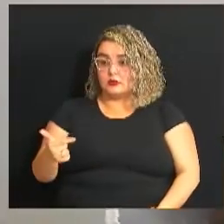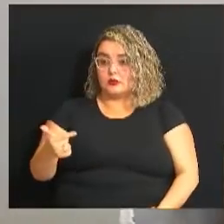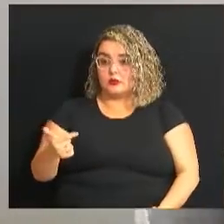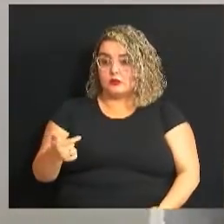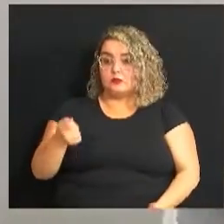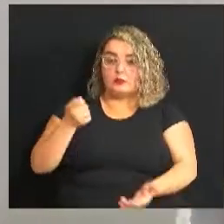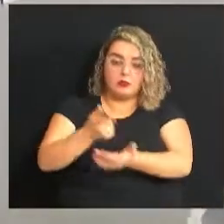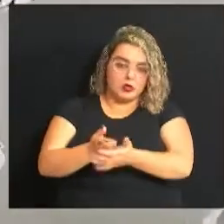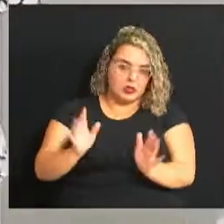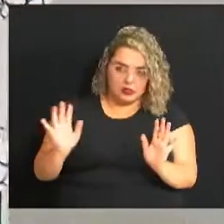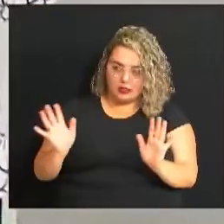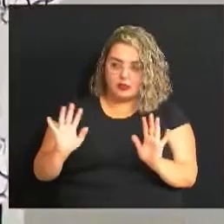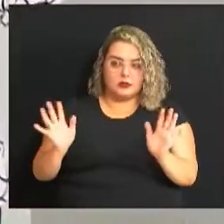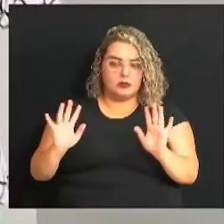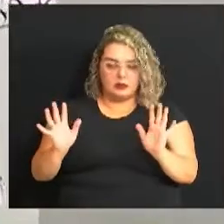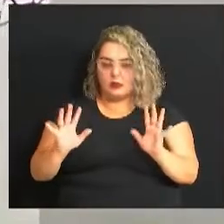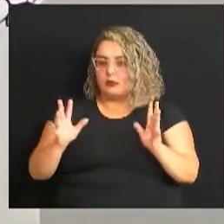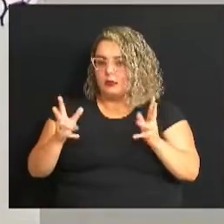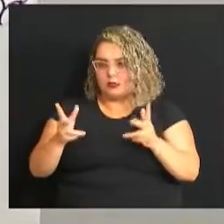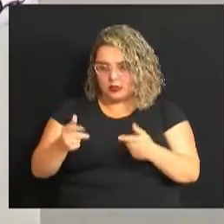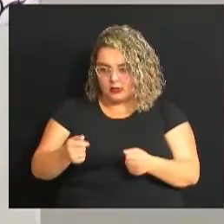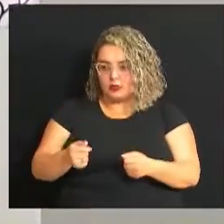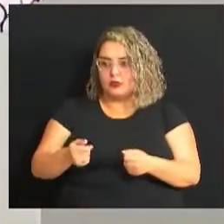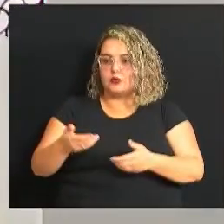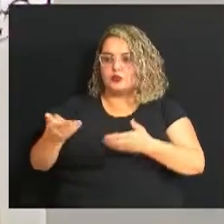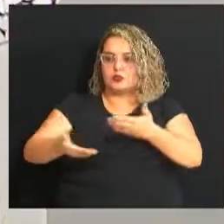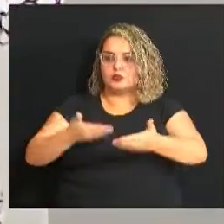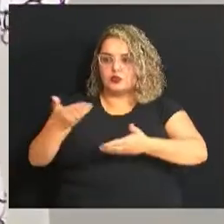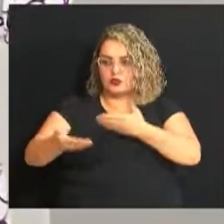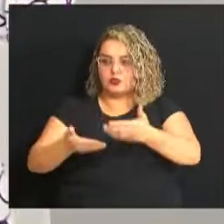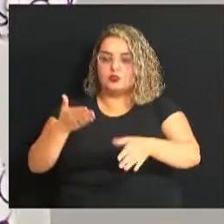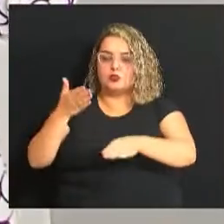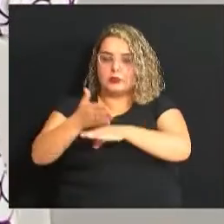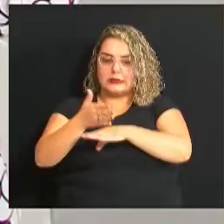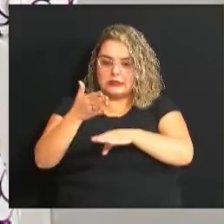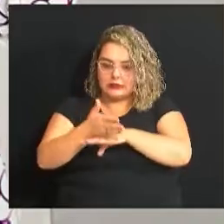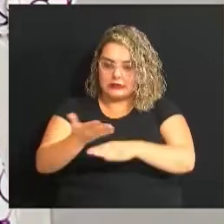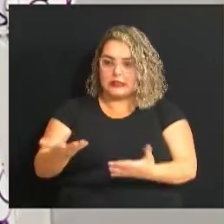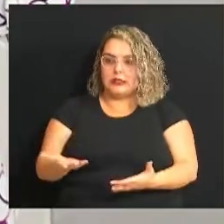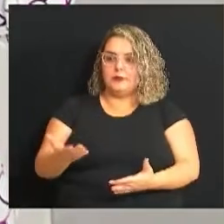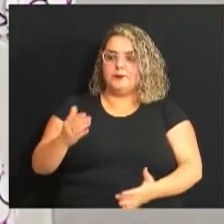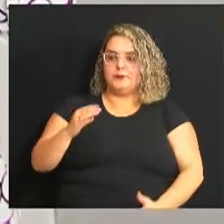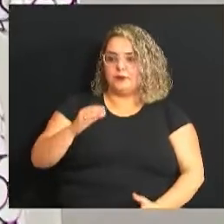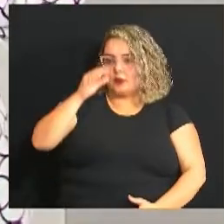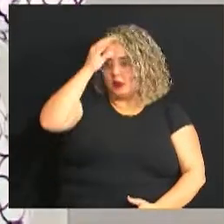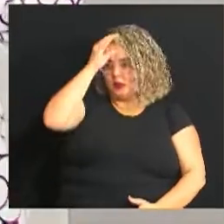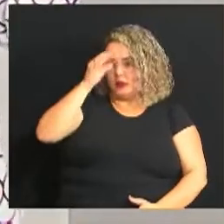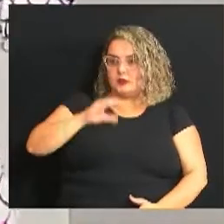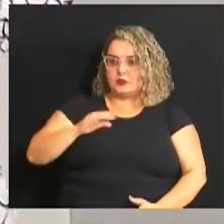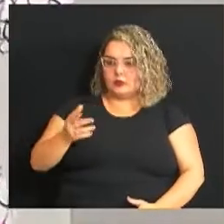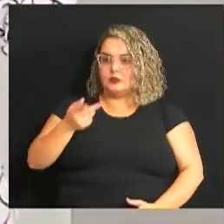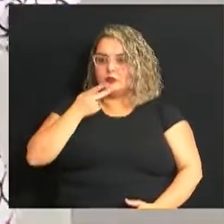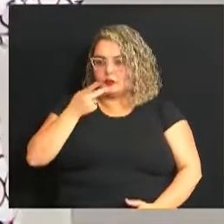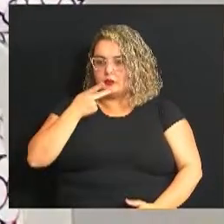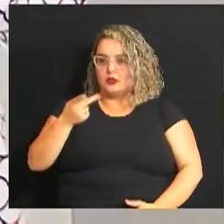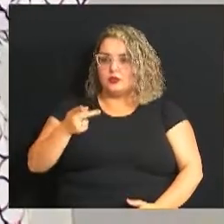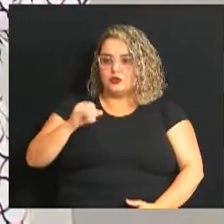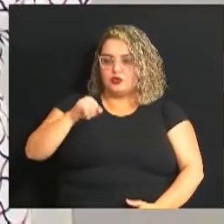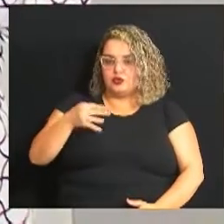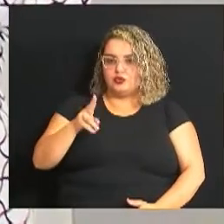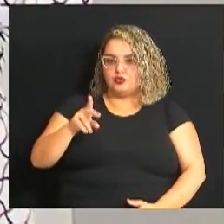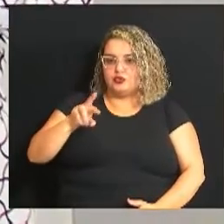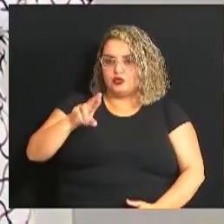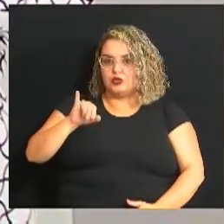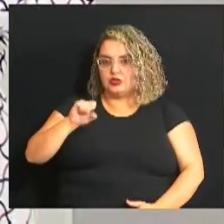pagar. Não, todo mundo, na no verdade, caso. o serviço, o acesso, né, ao cidadão, ao que a gente fala de jurisdicionado, em